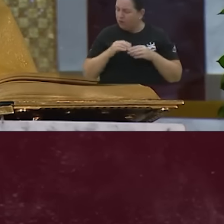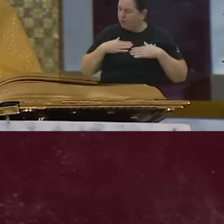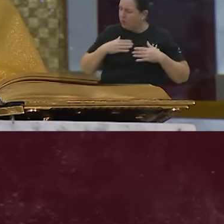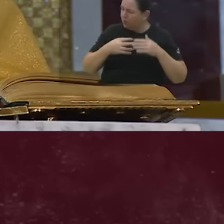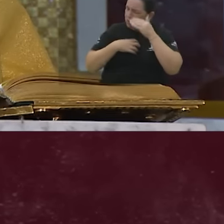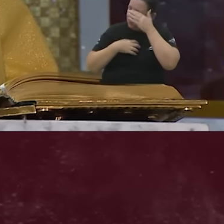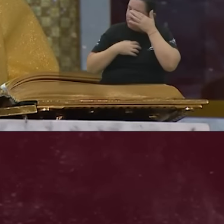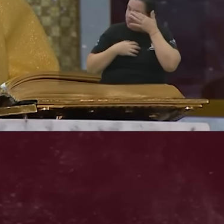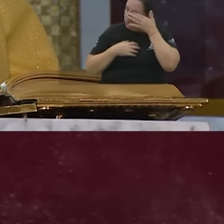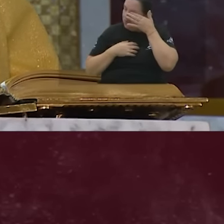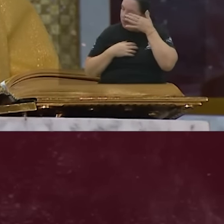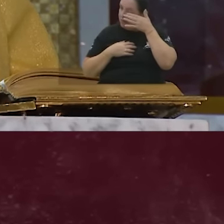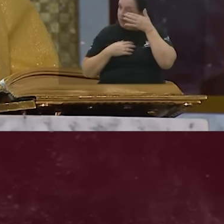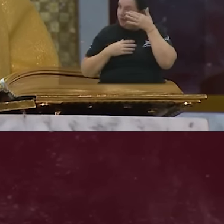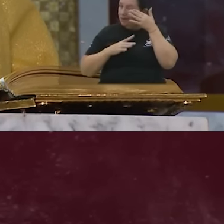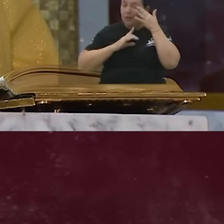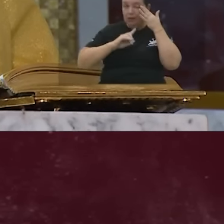jeito.